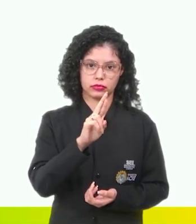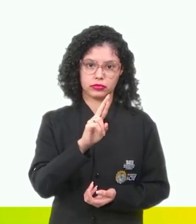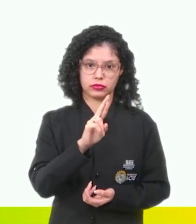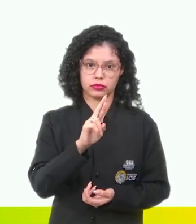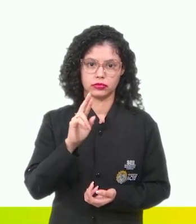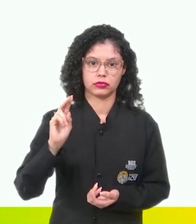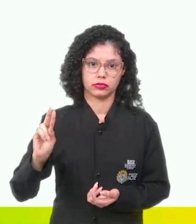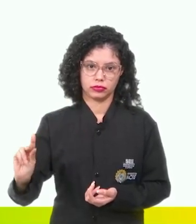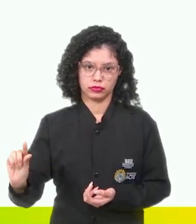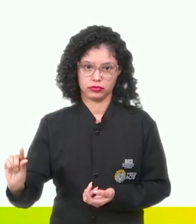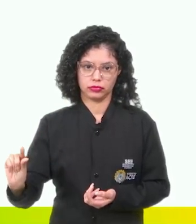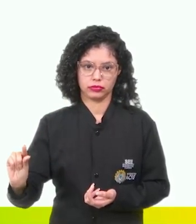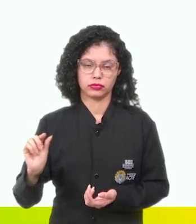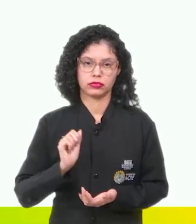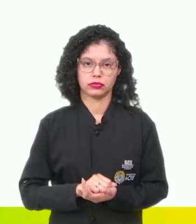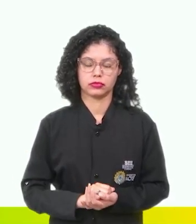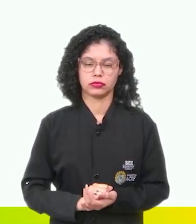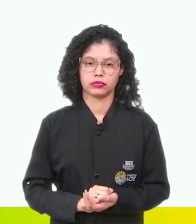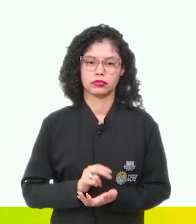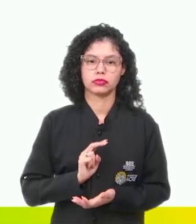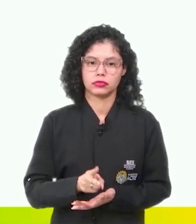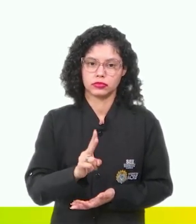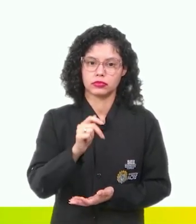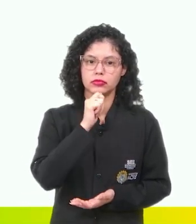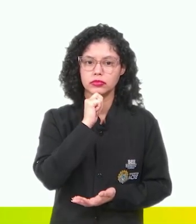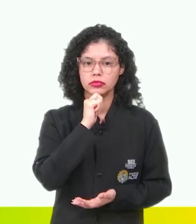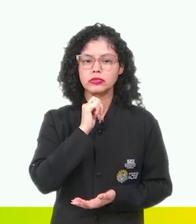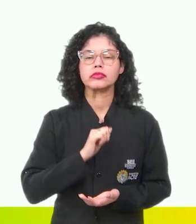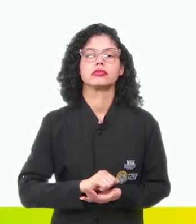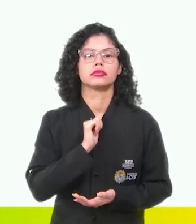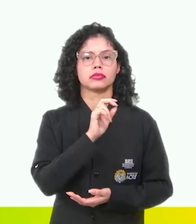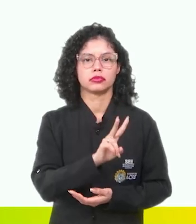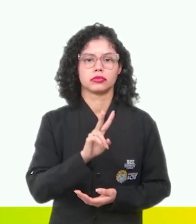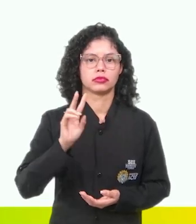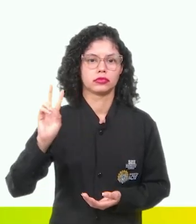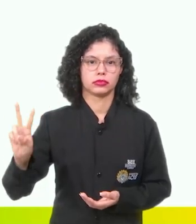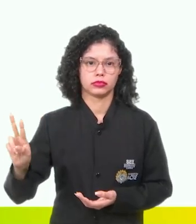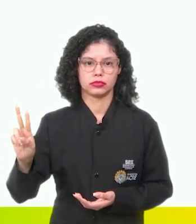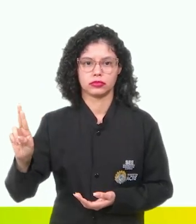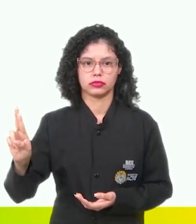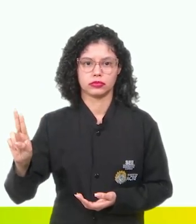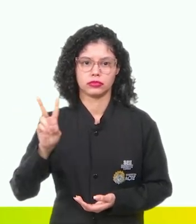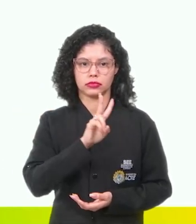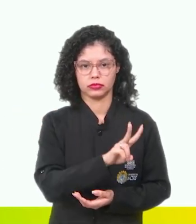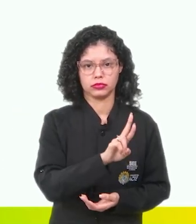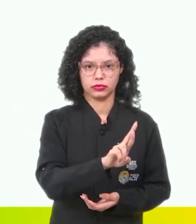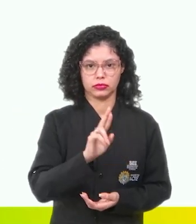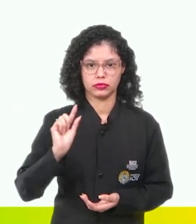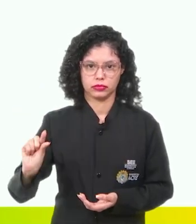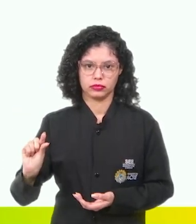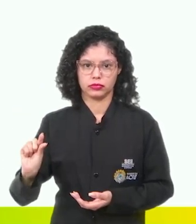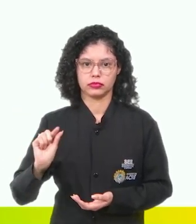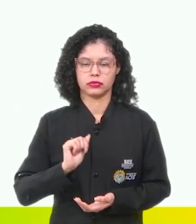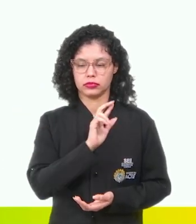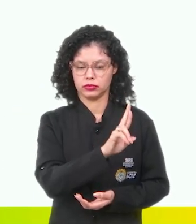e o Rzinho. E eu vou fazendo Vzão, Vzinho, Rzão,